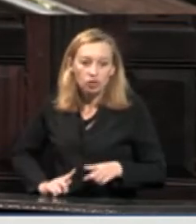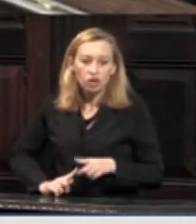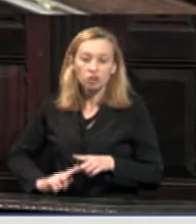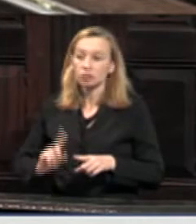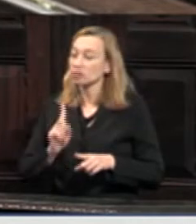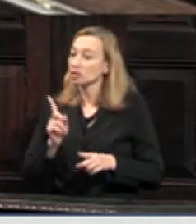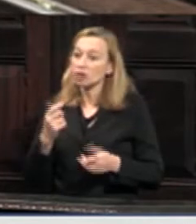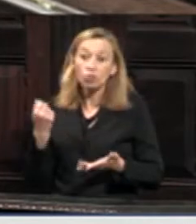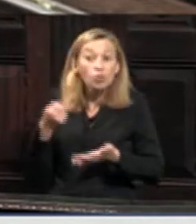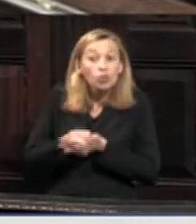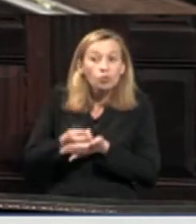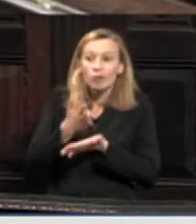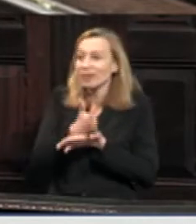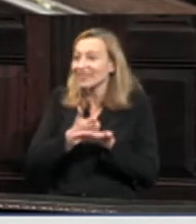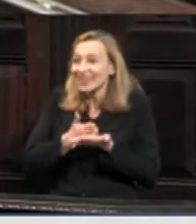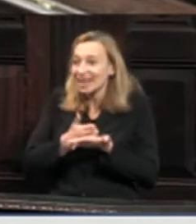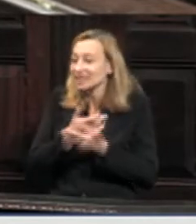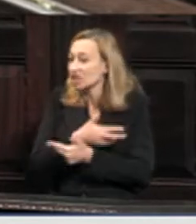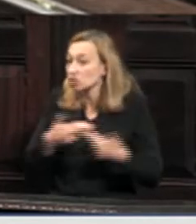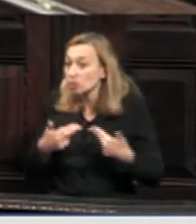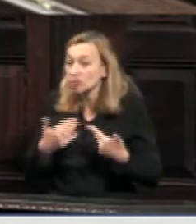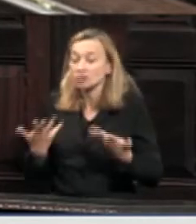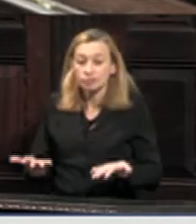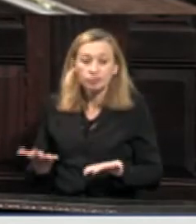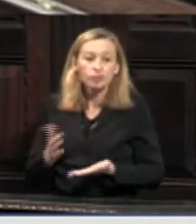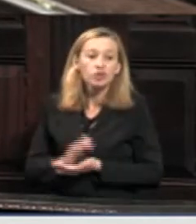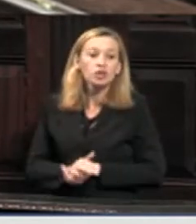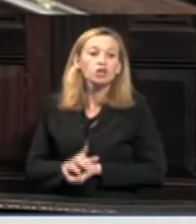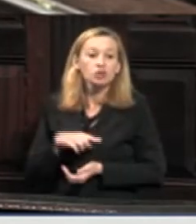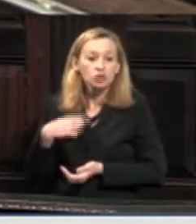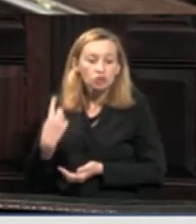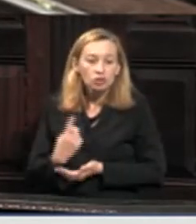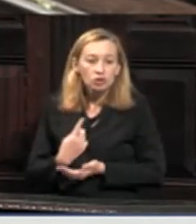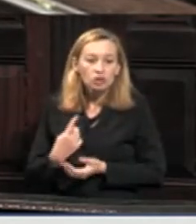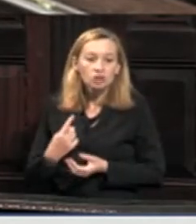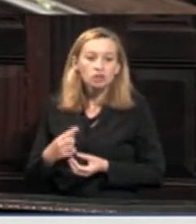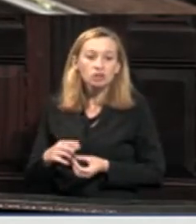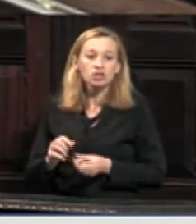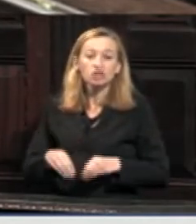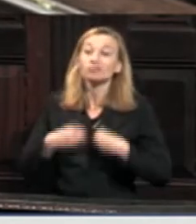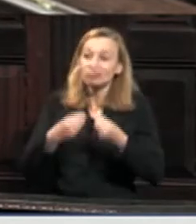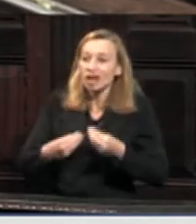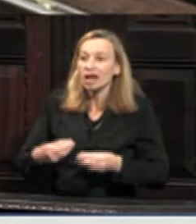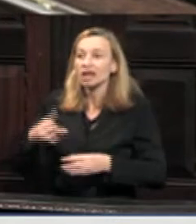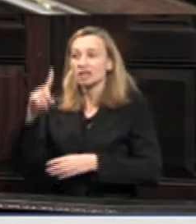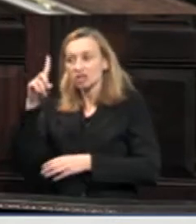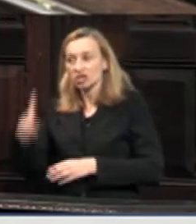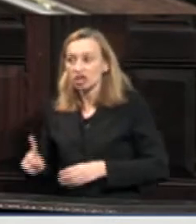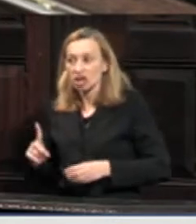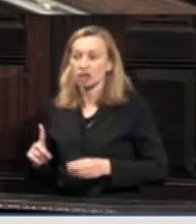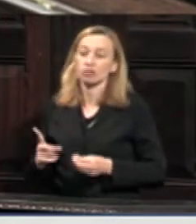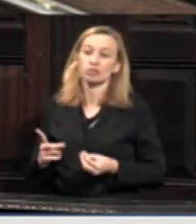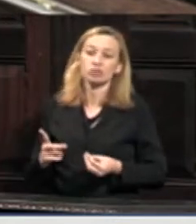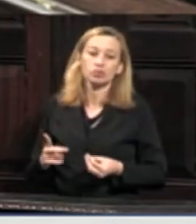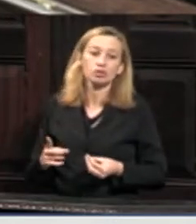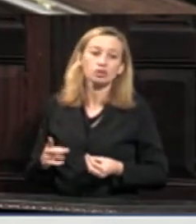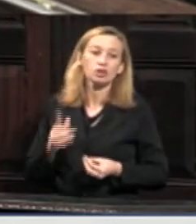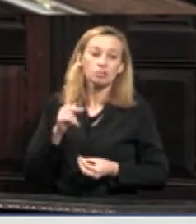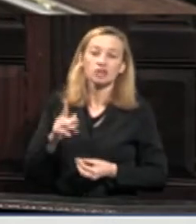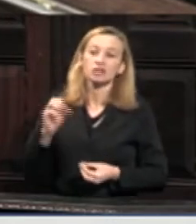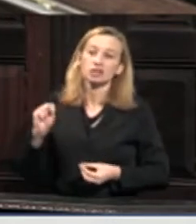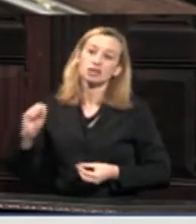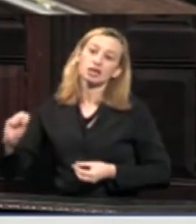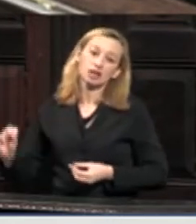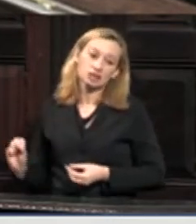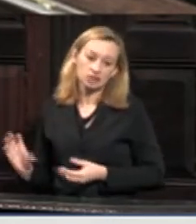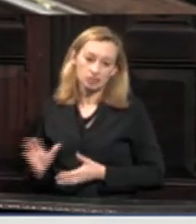do que deveria investir em saúde, na verdade pouco mais da metade, que a gente garanta essa verba carimbada para o PCCS ser